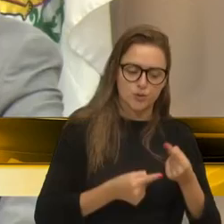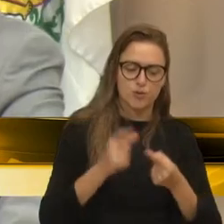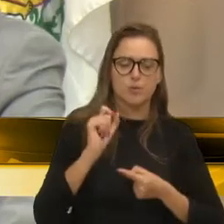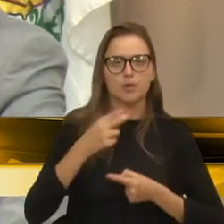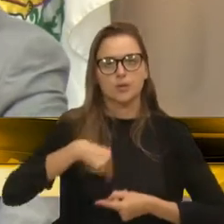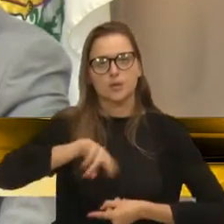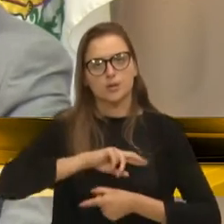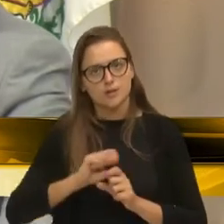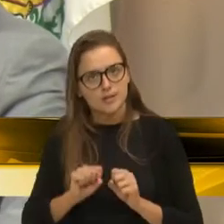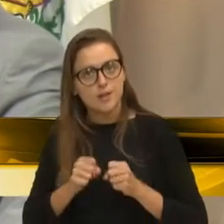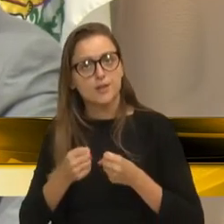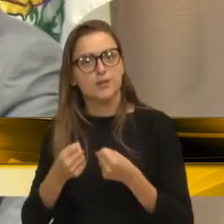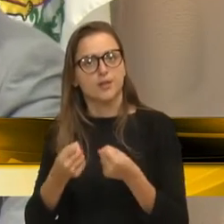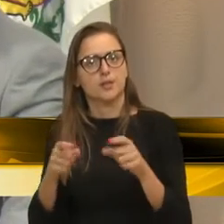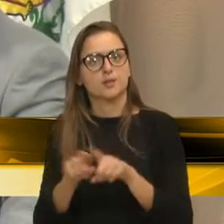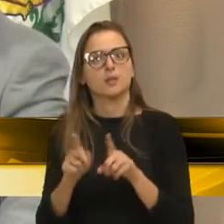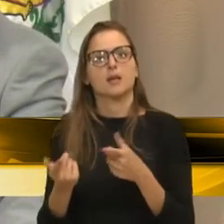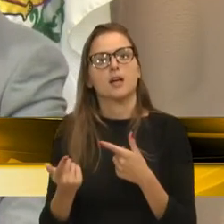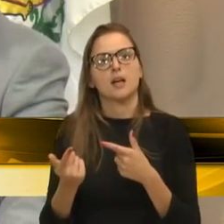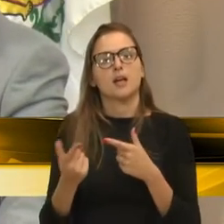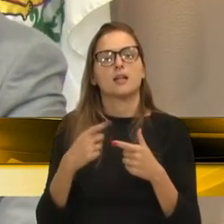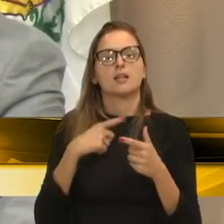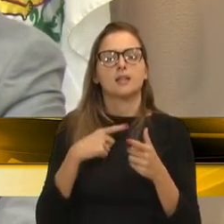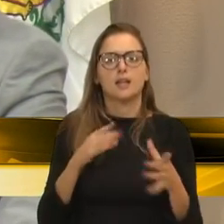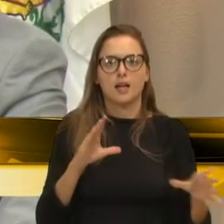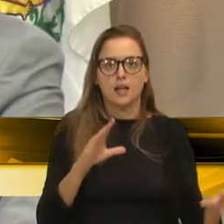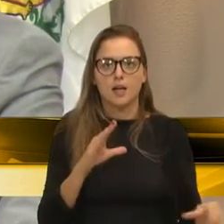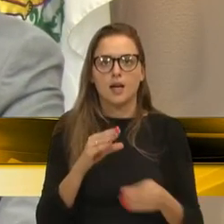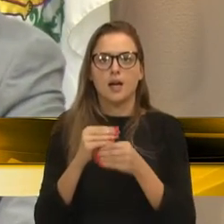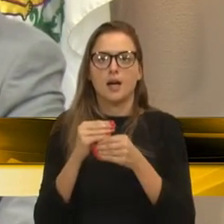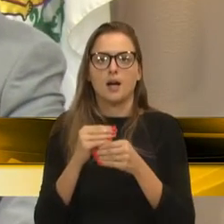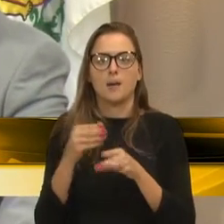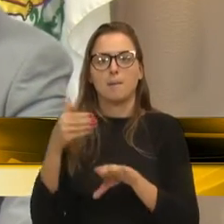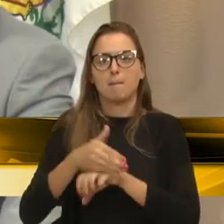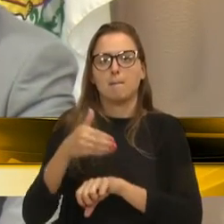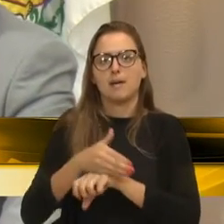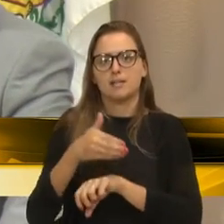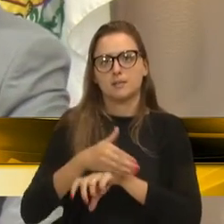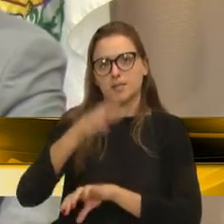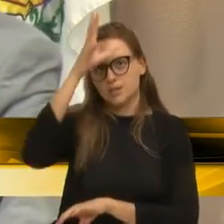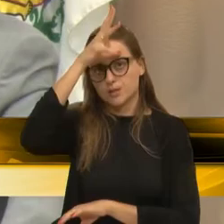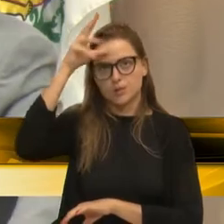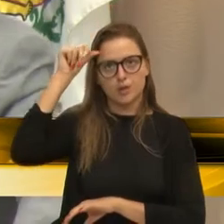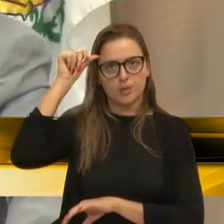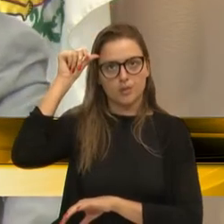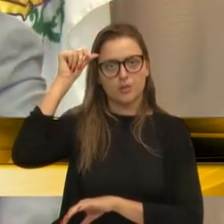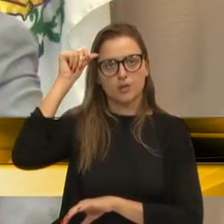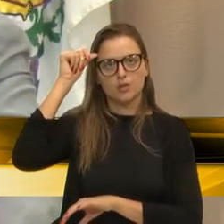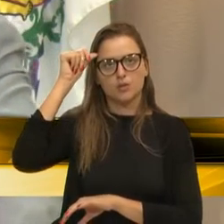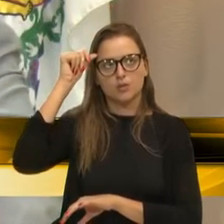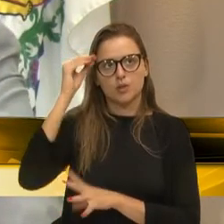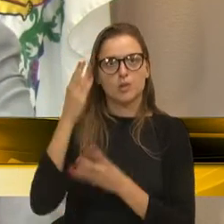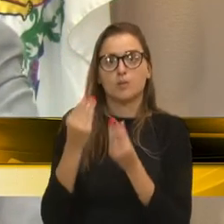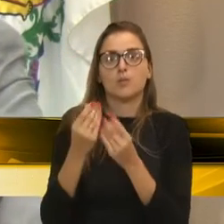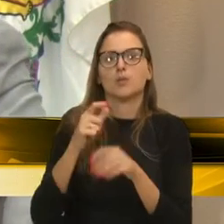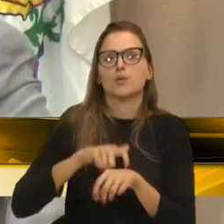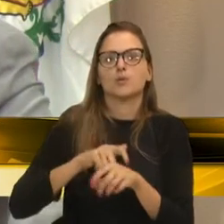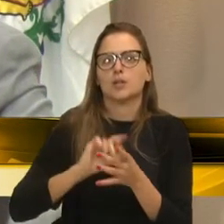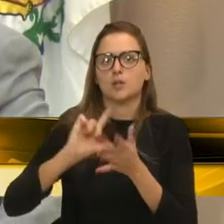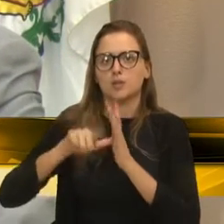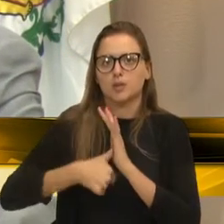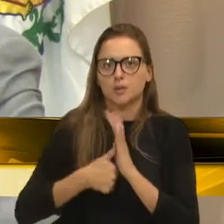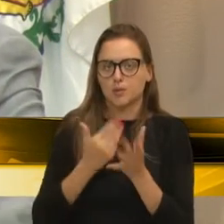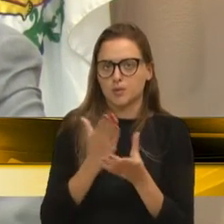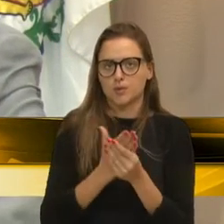tanto aqui, que foi a inclusão do município de Caxias do Sul tanto tempo depois no processo do caso Manha